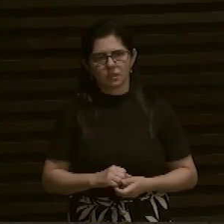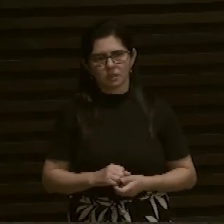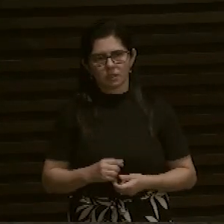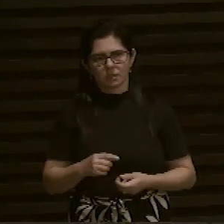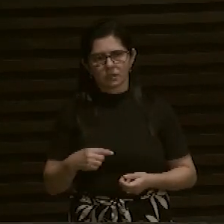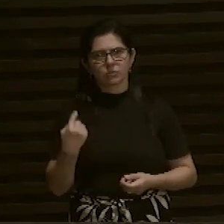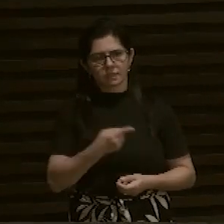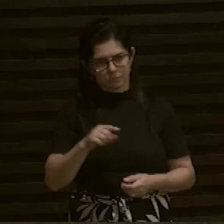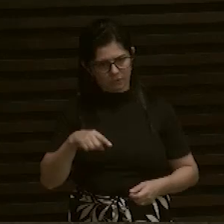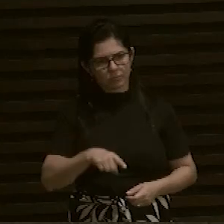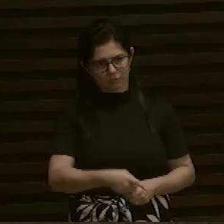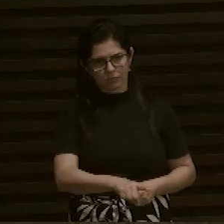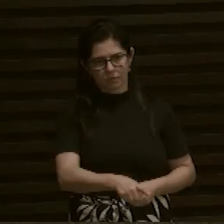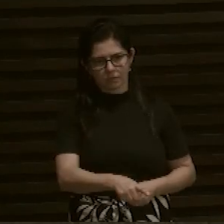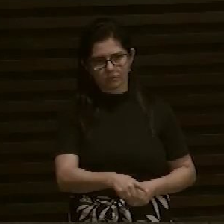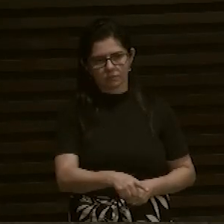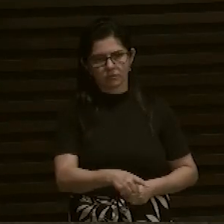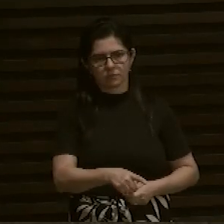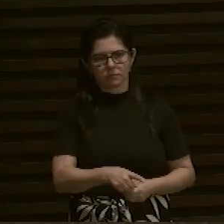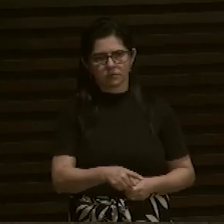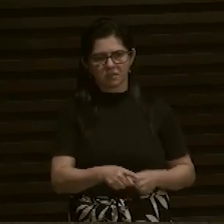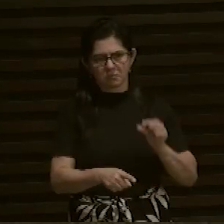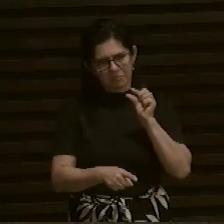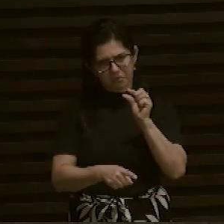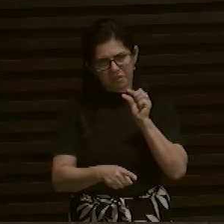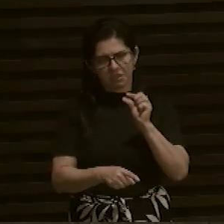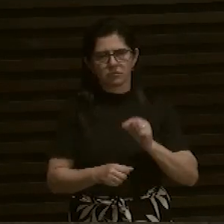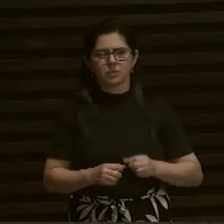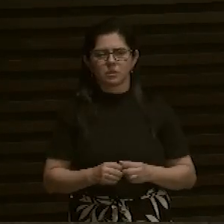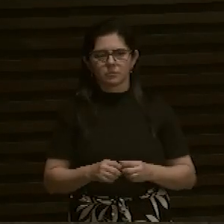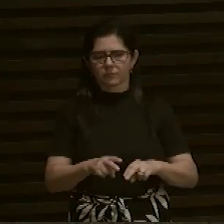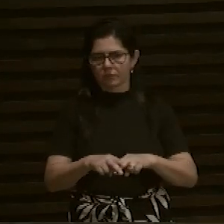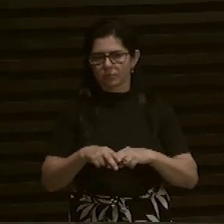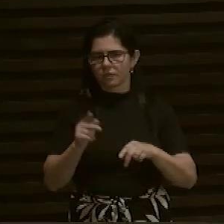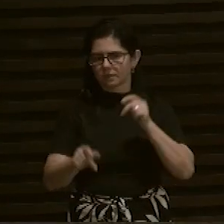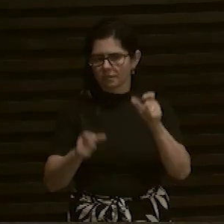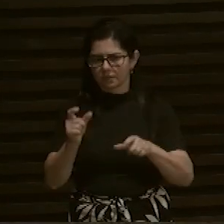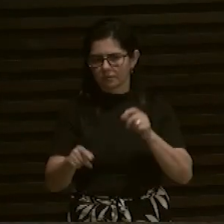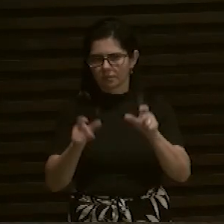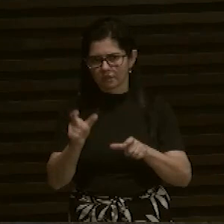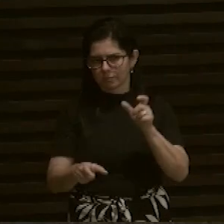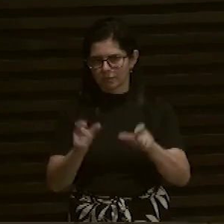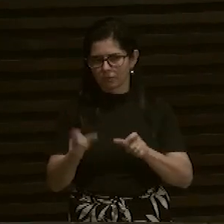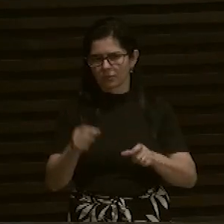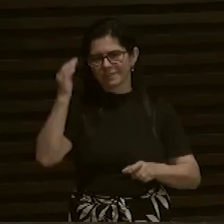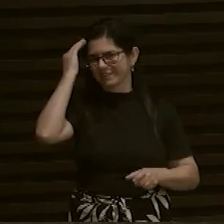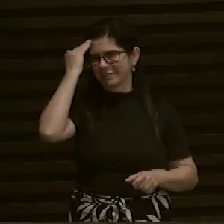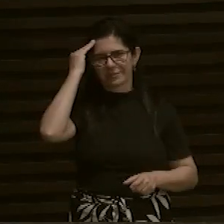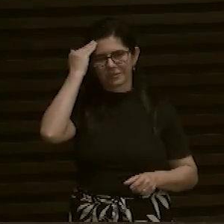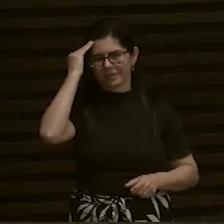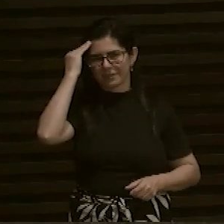consegue aprofundar menos onde a gente encontra uma igreja que precisa beber leite. É isso que Paulo está querendo dizer